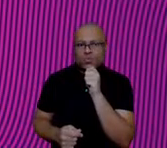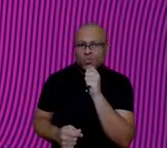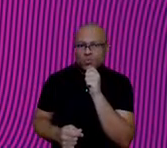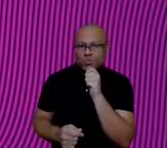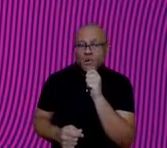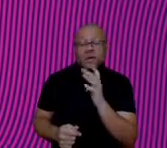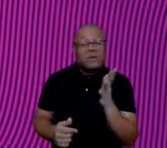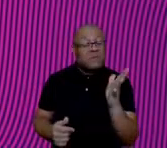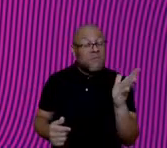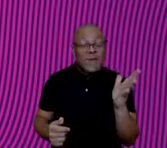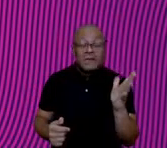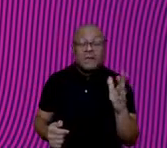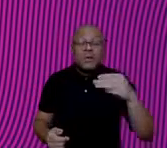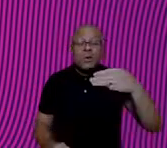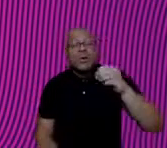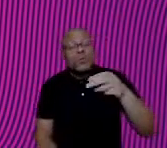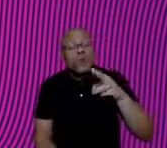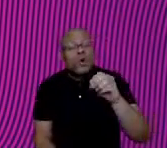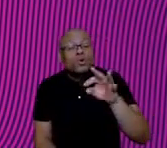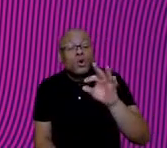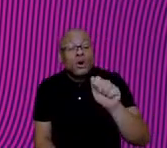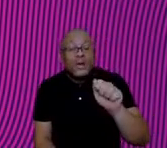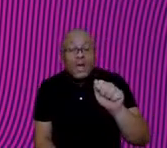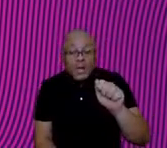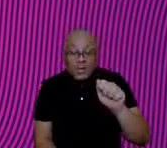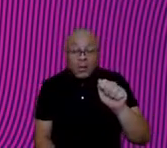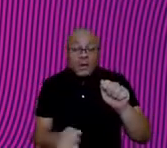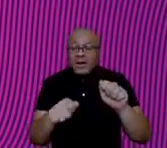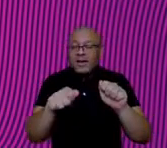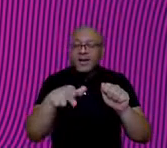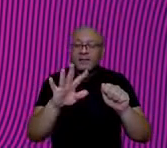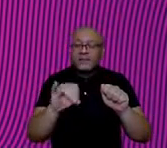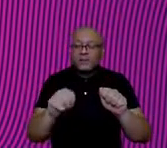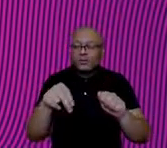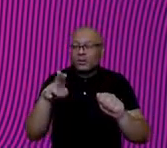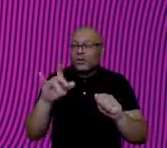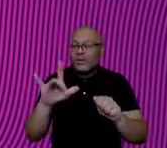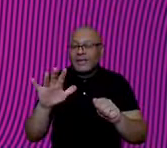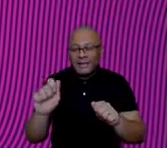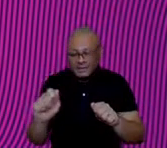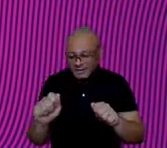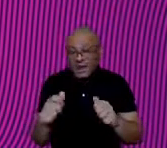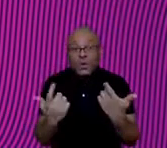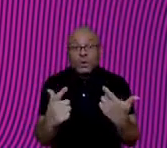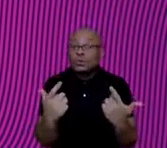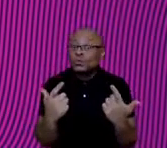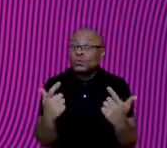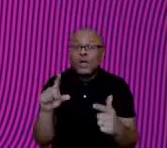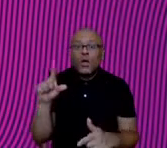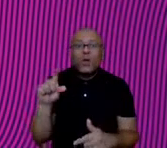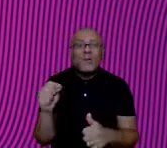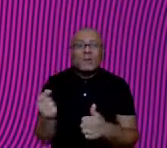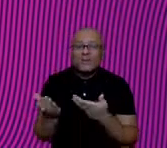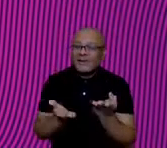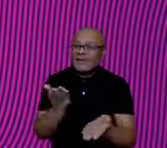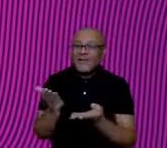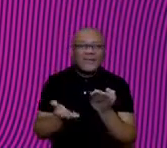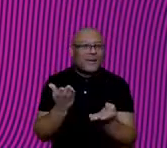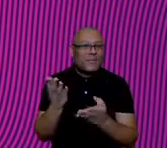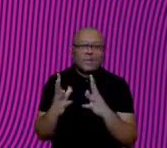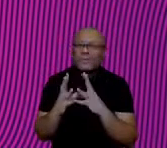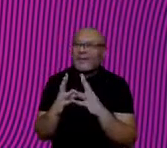monoclonal antinucleína, Mariana, enquanto a gente não tiver ainda alguma opção terapêutica curativa, o